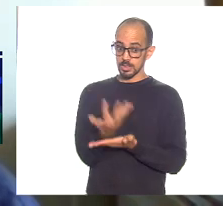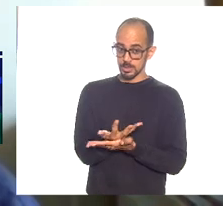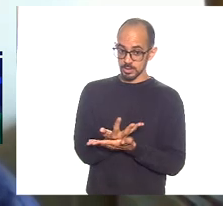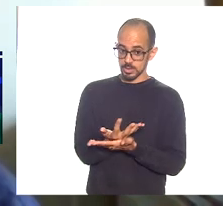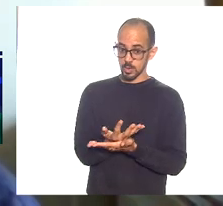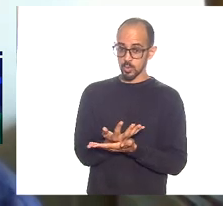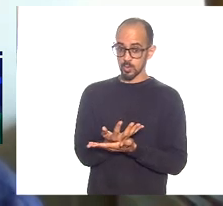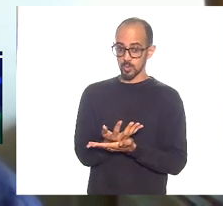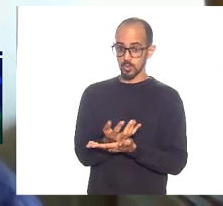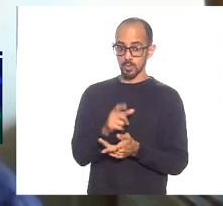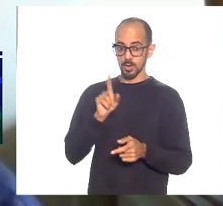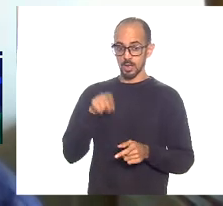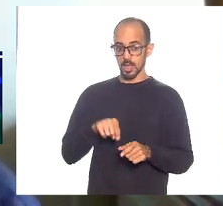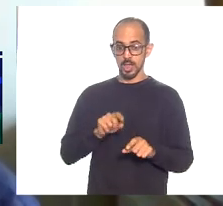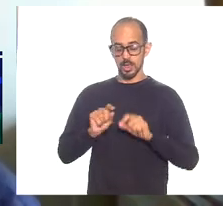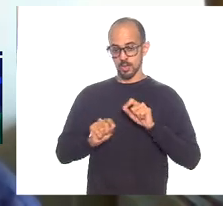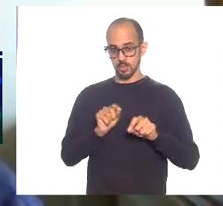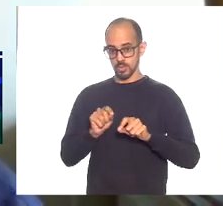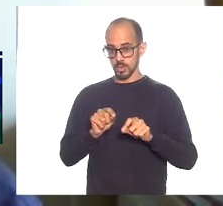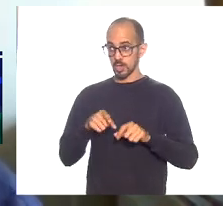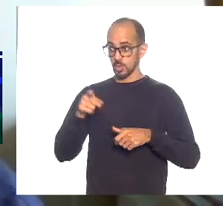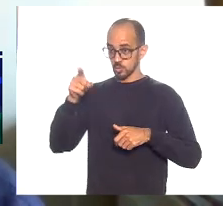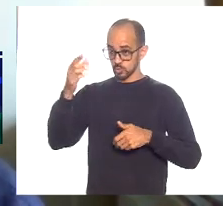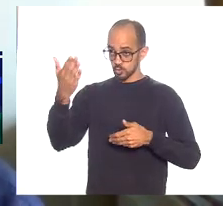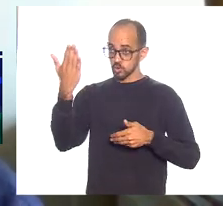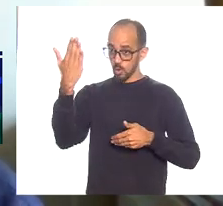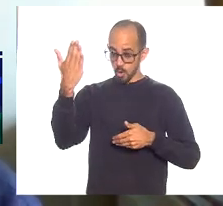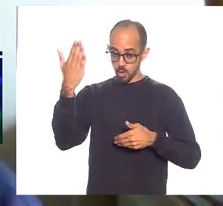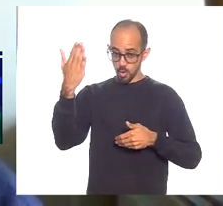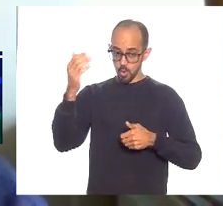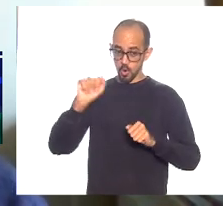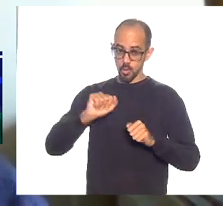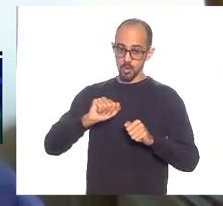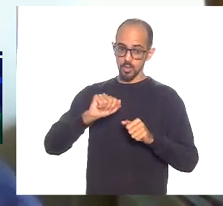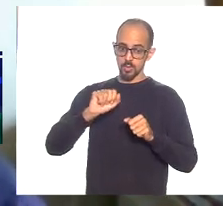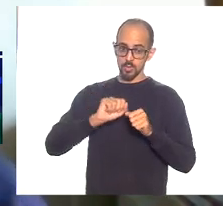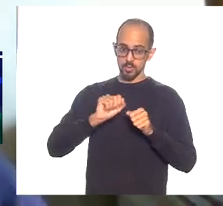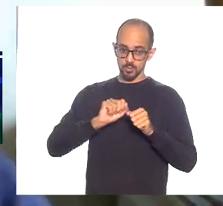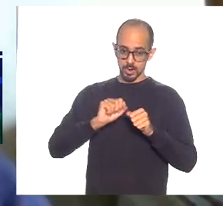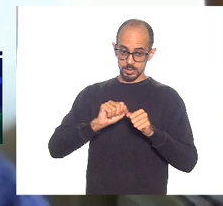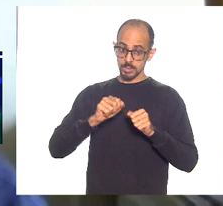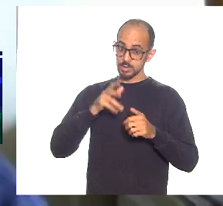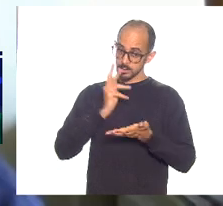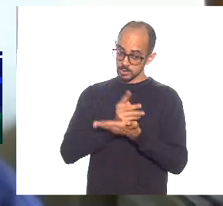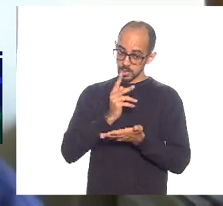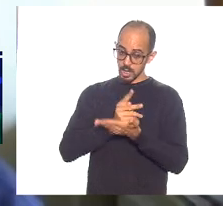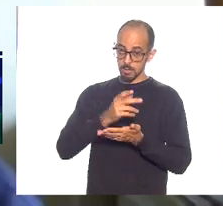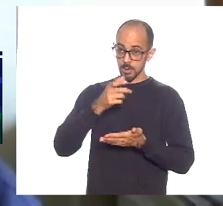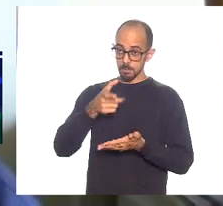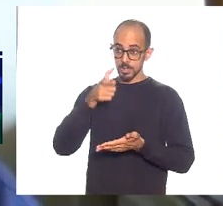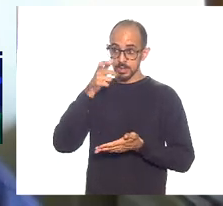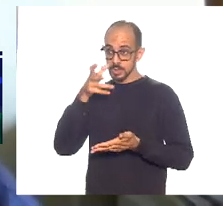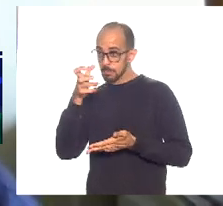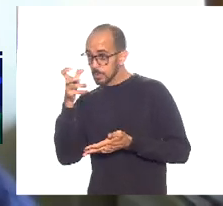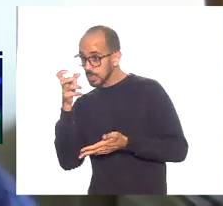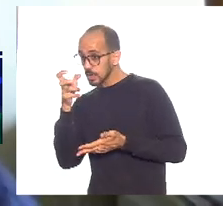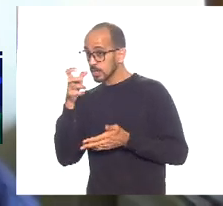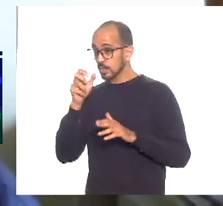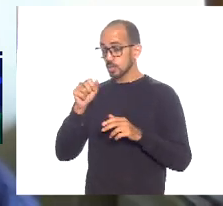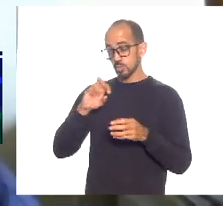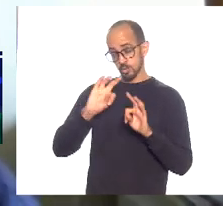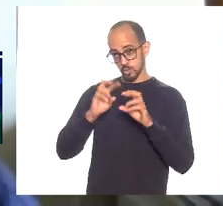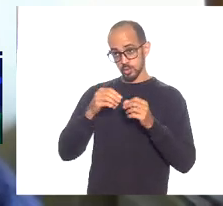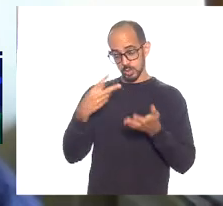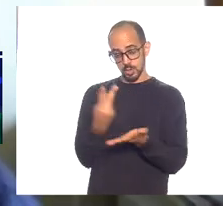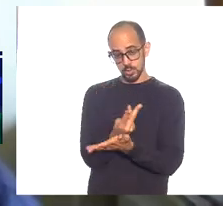o show também atômico e sempre observando tudo que tá acontecendo